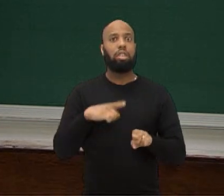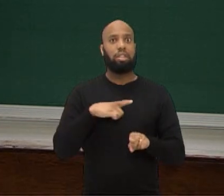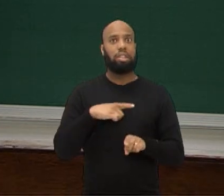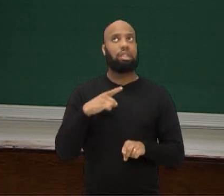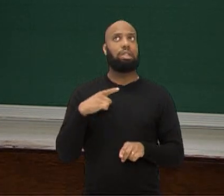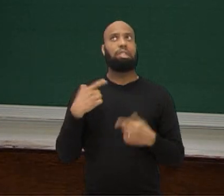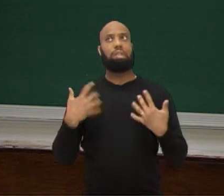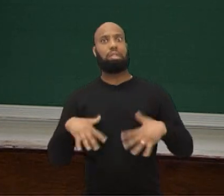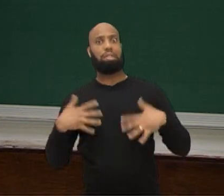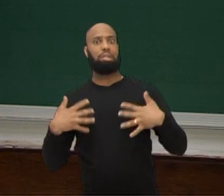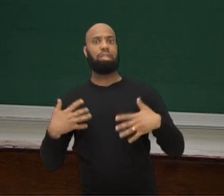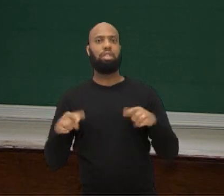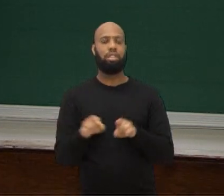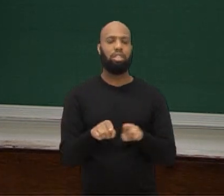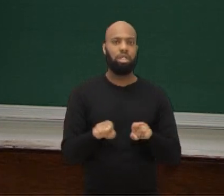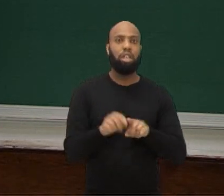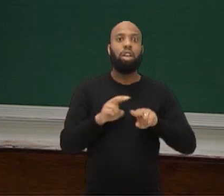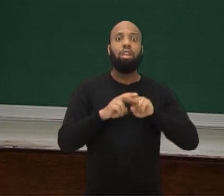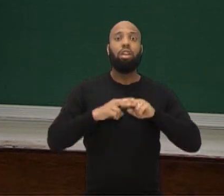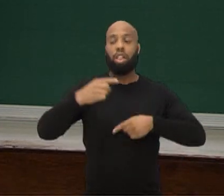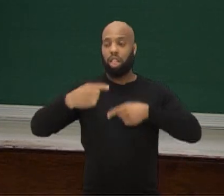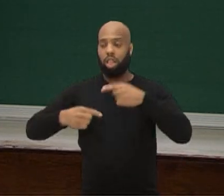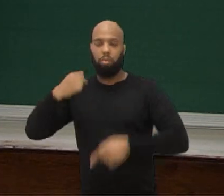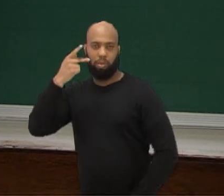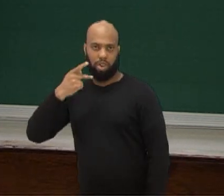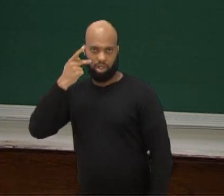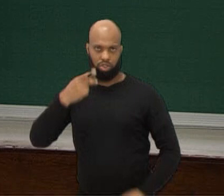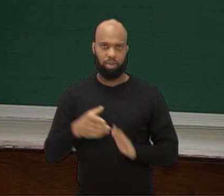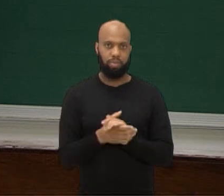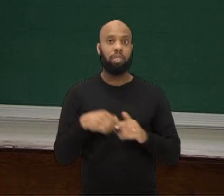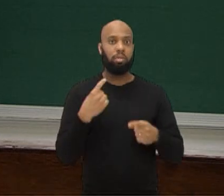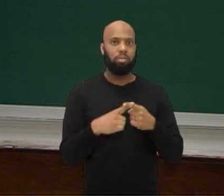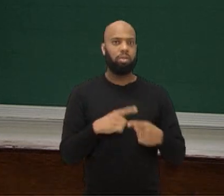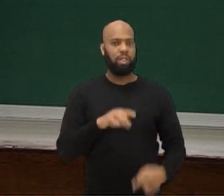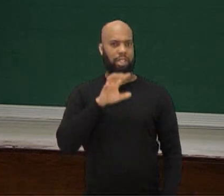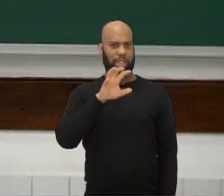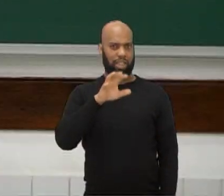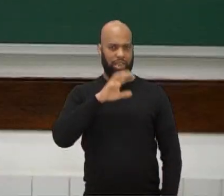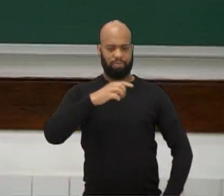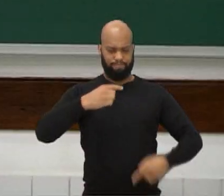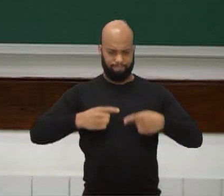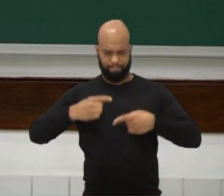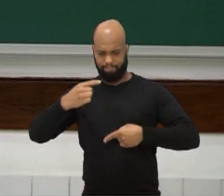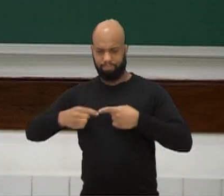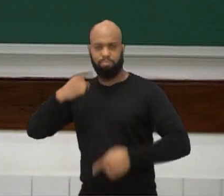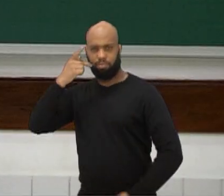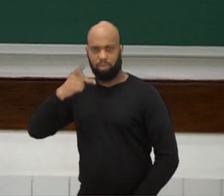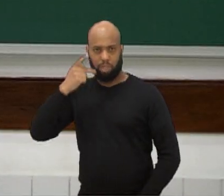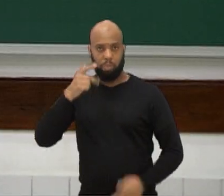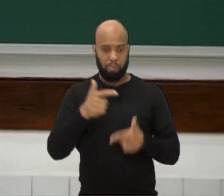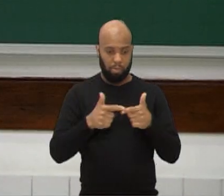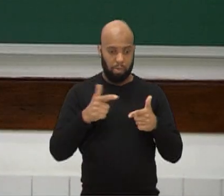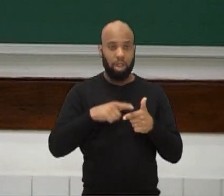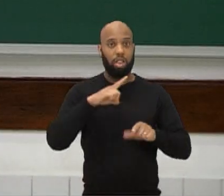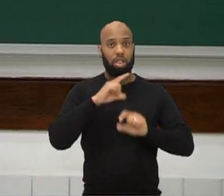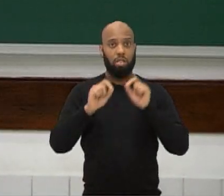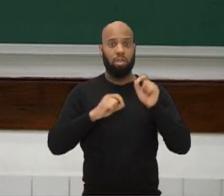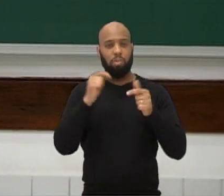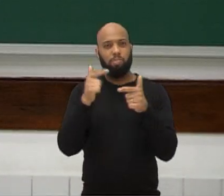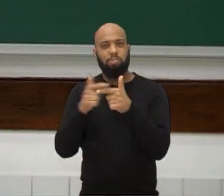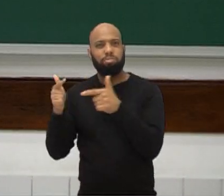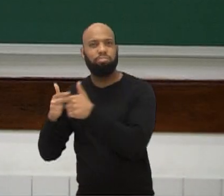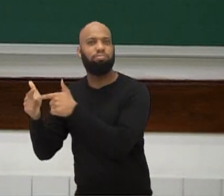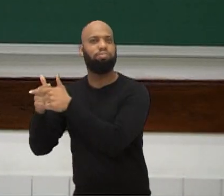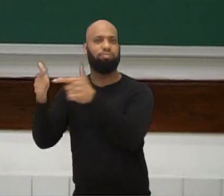tenso. Tenso de que forma? Politicamente falando. Essas tensões políticas levaram a conflitos armados,